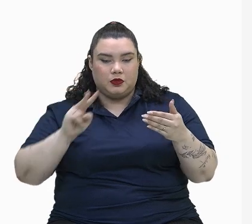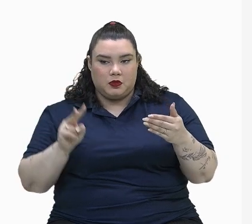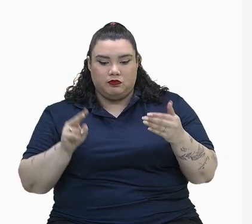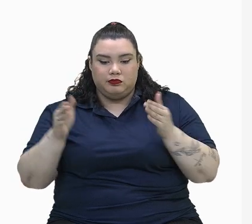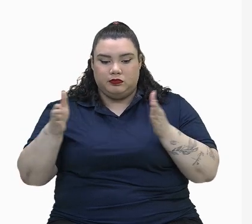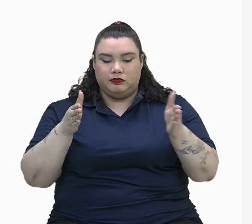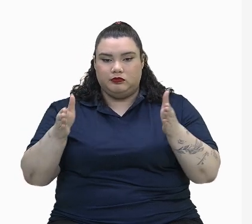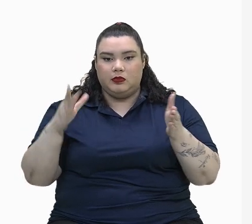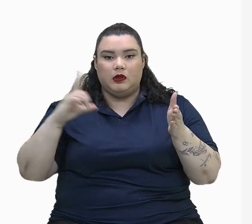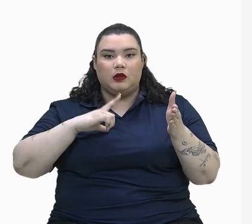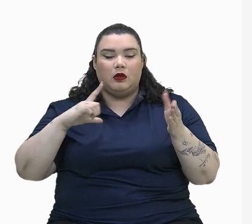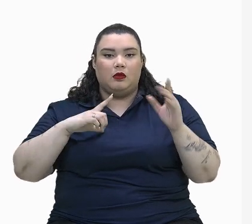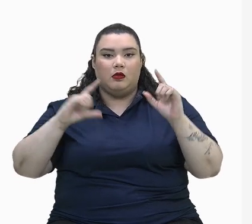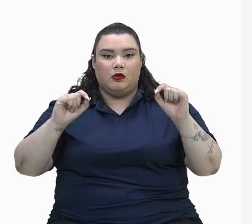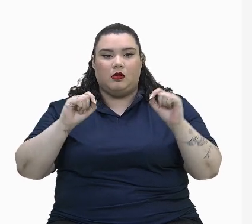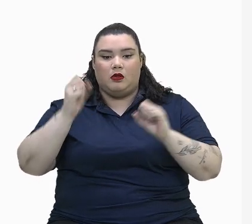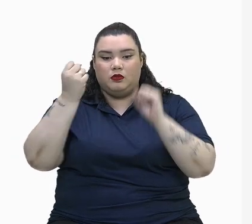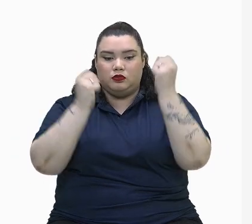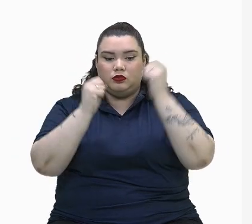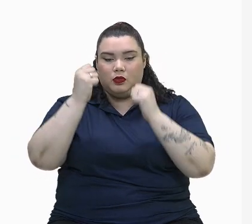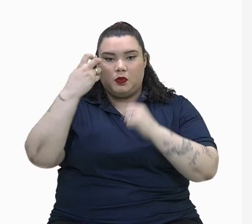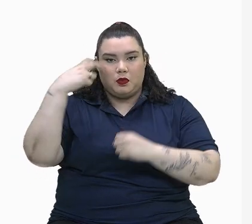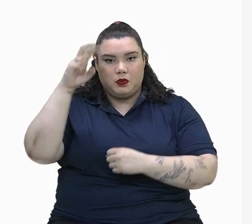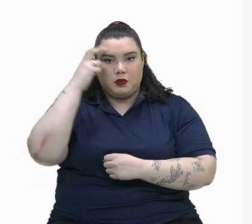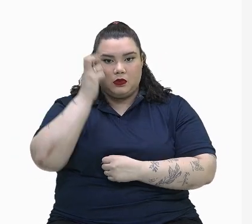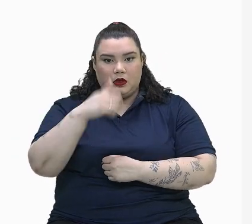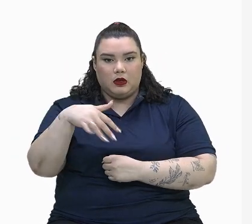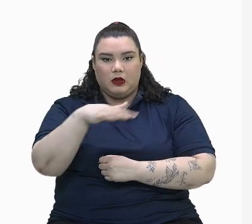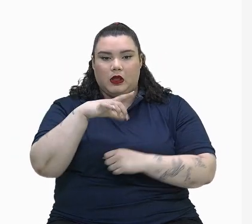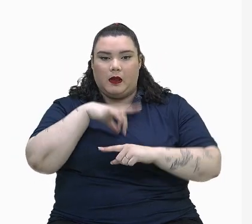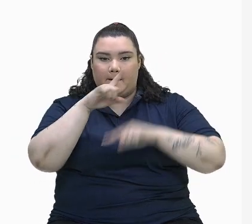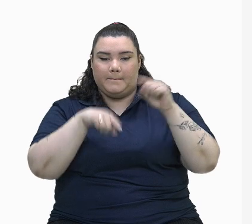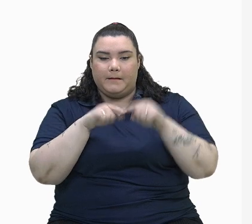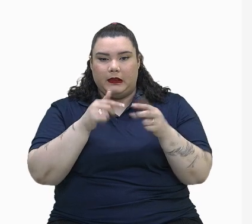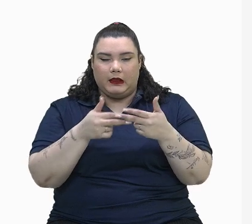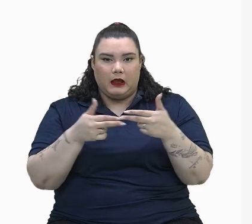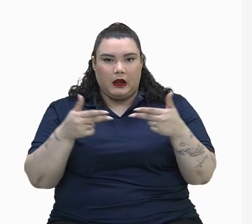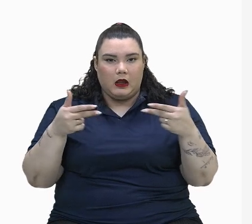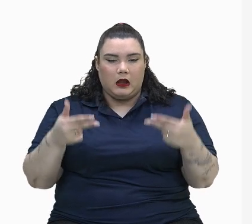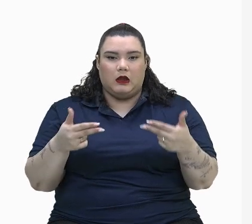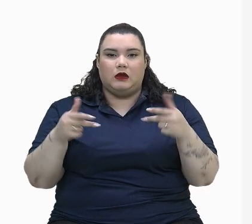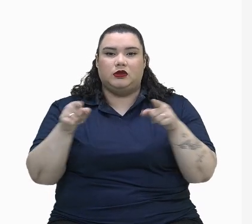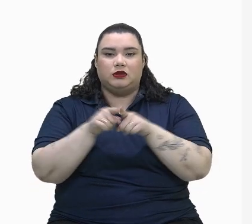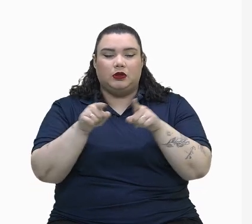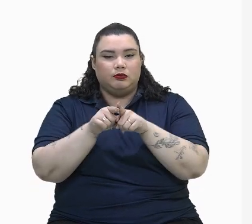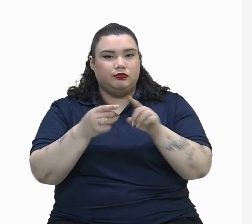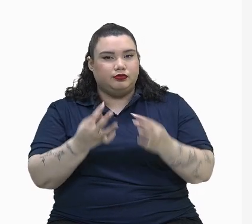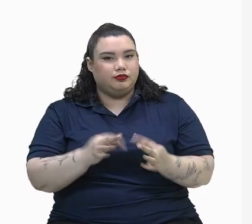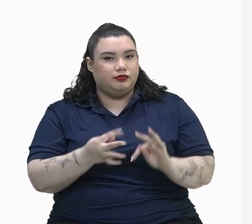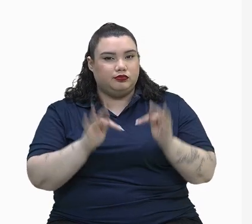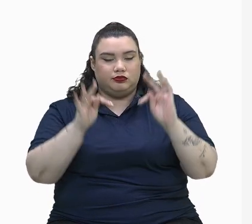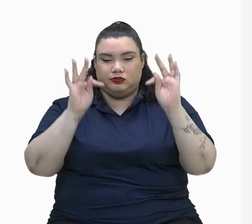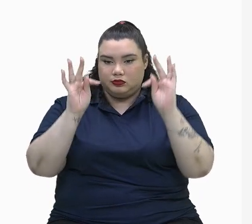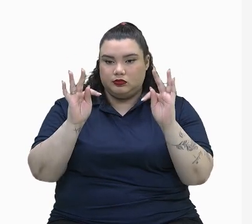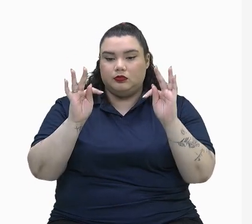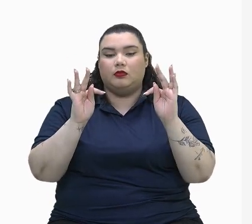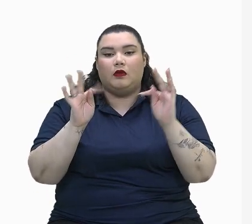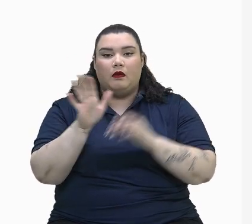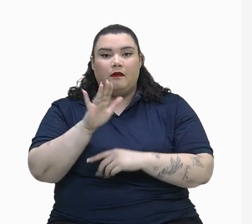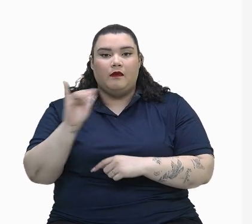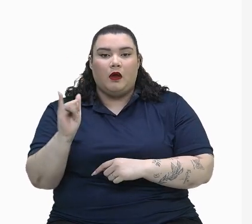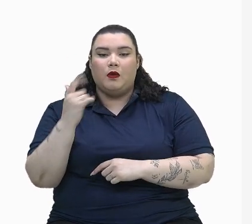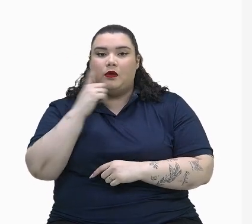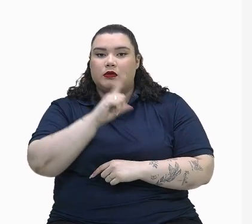em que a indústria cultural, com seus equipamentos, com as suas tecnologias, vão